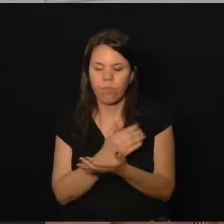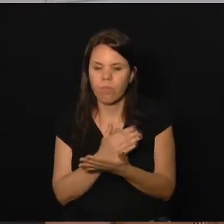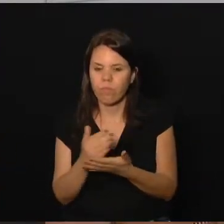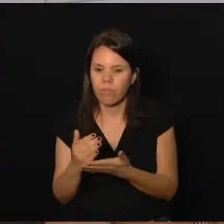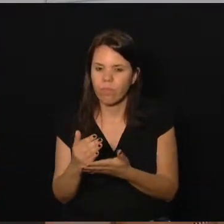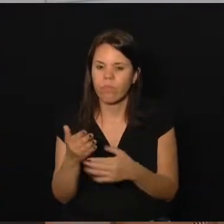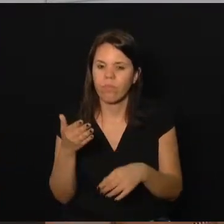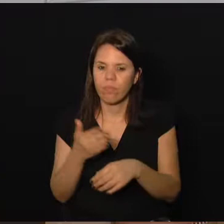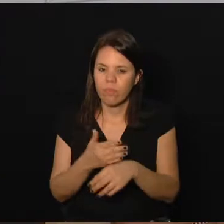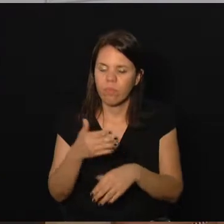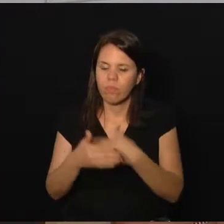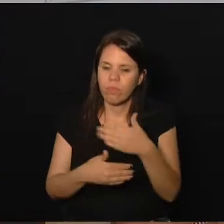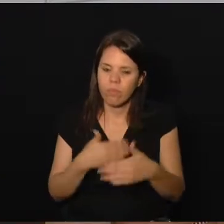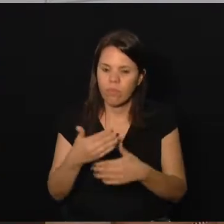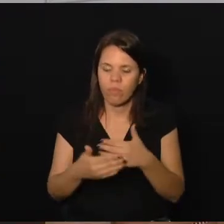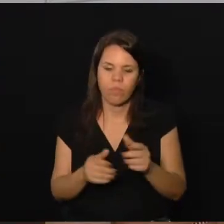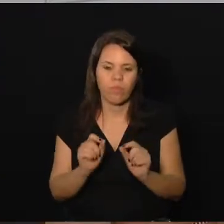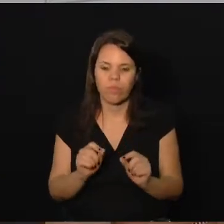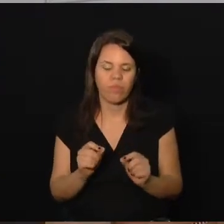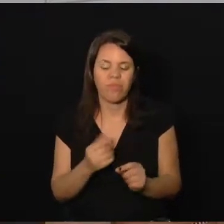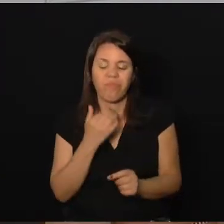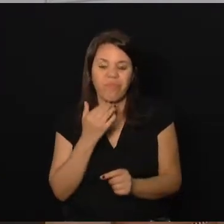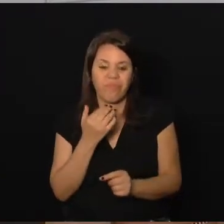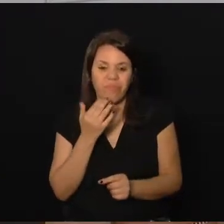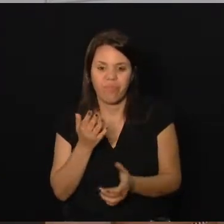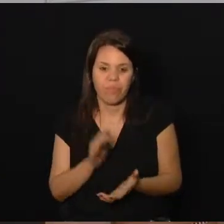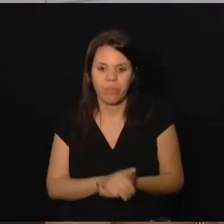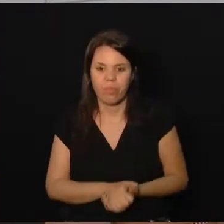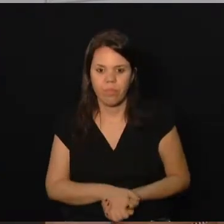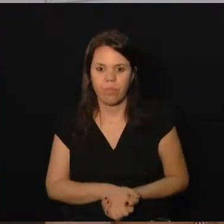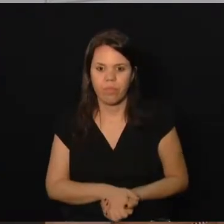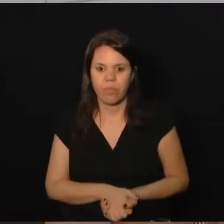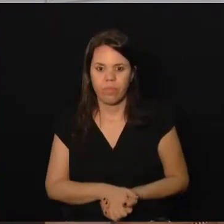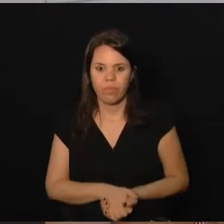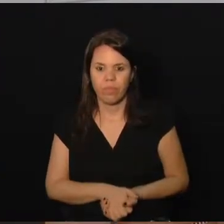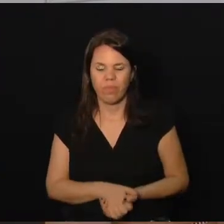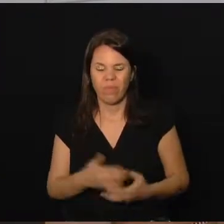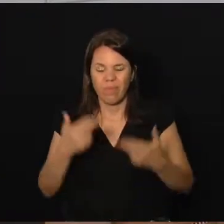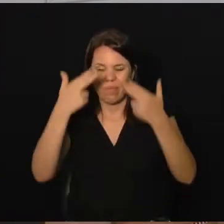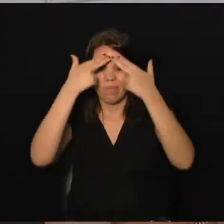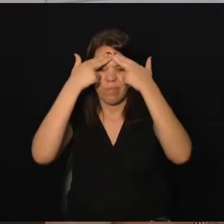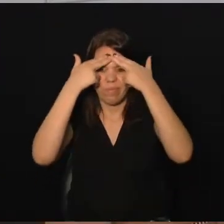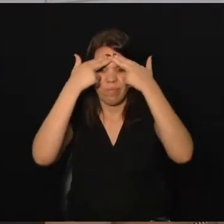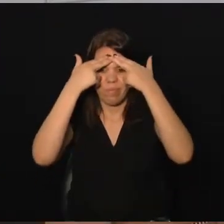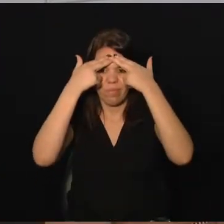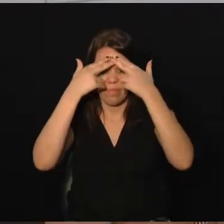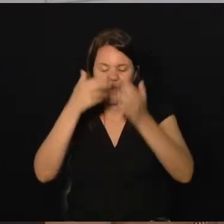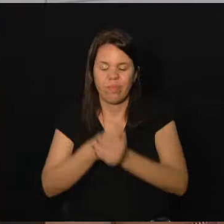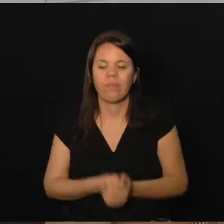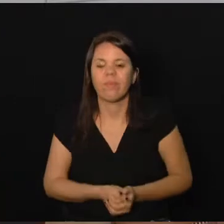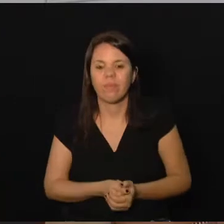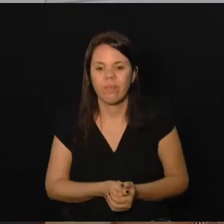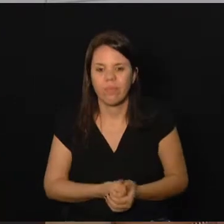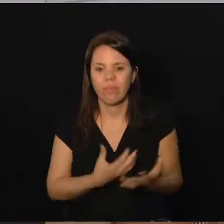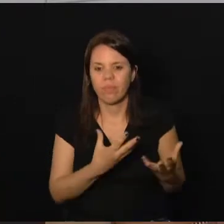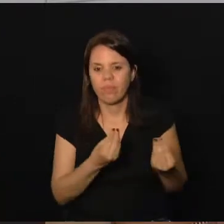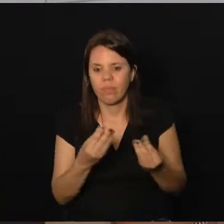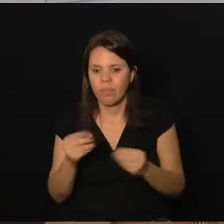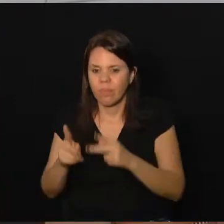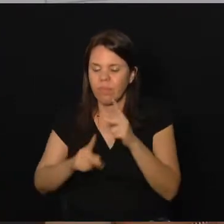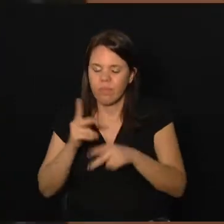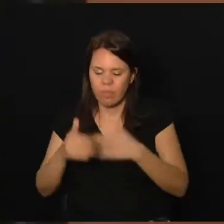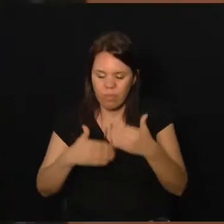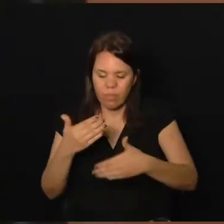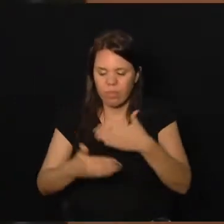num processo de que não tem jeito. Né? A frustração. Então, muitos entram em processo